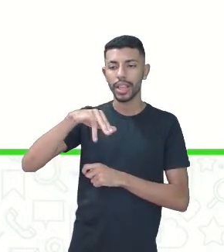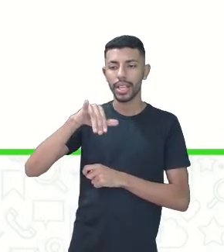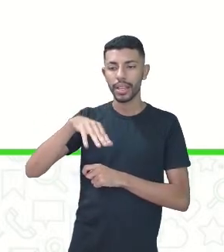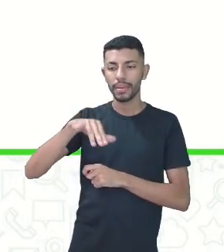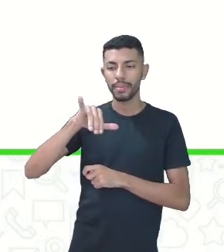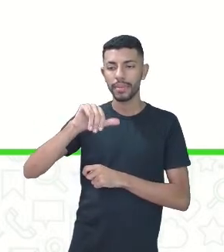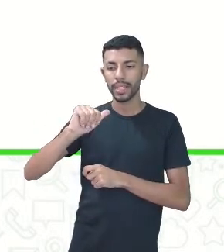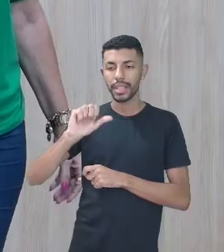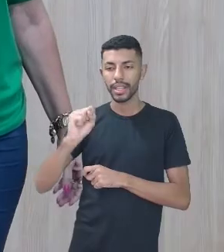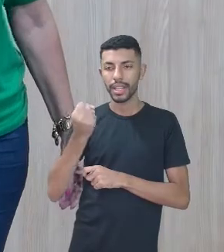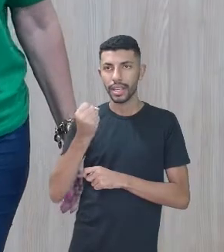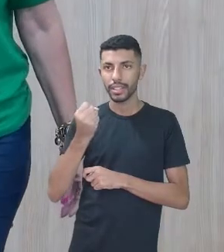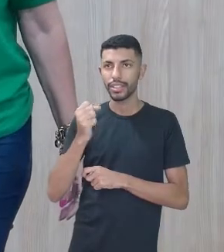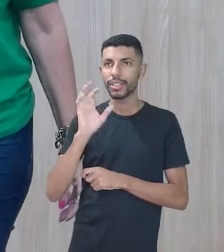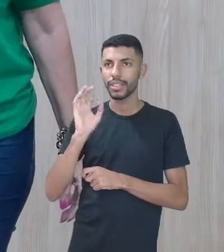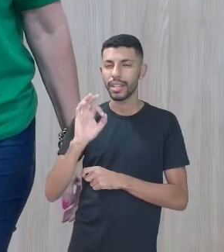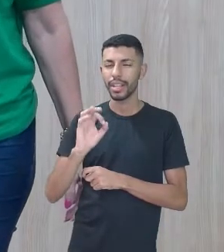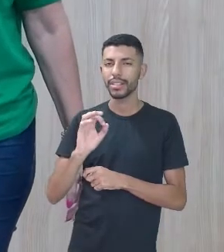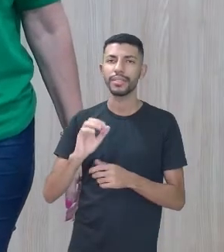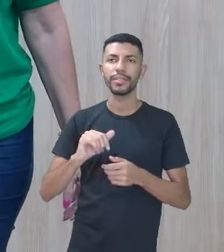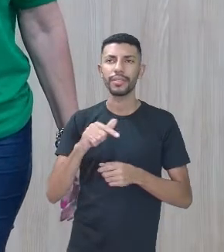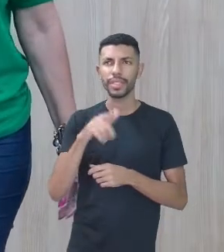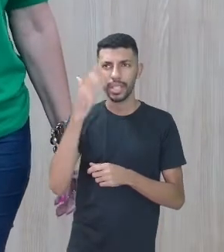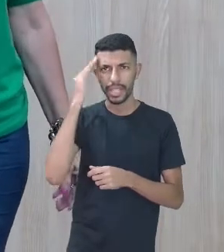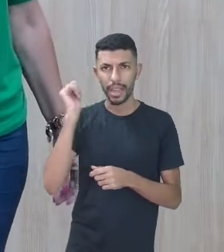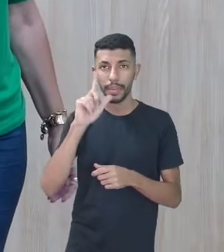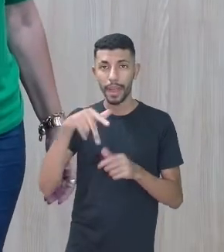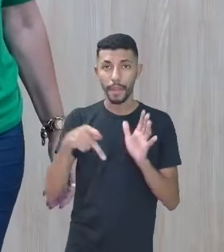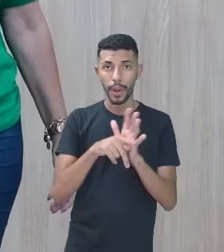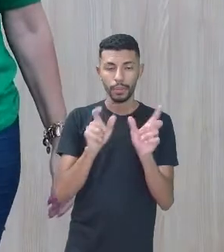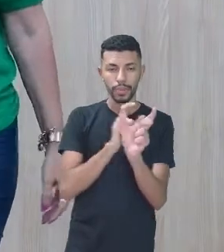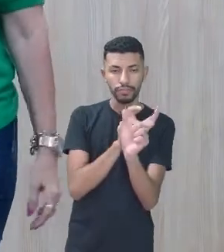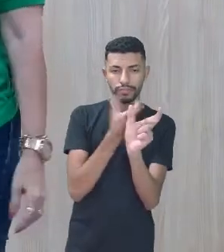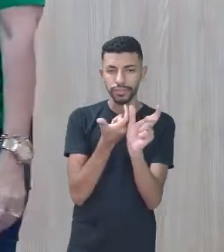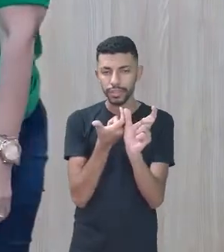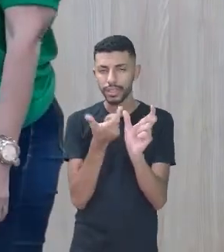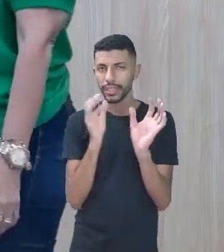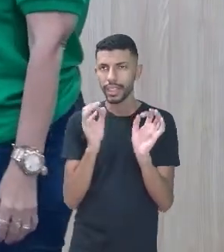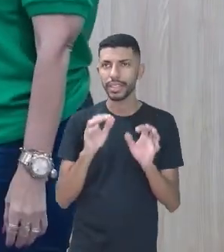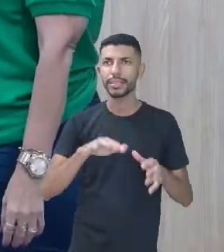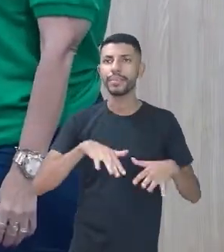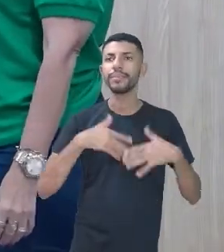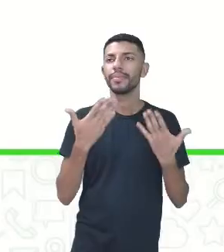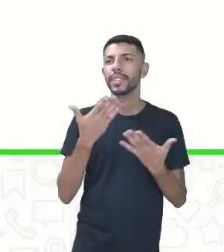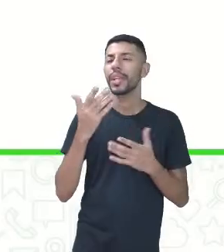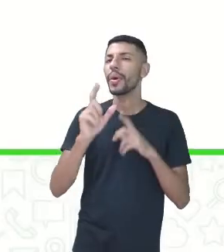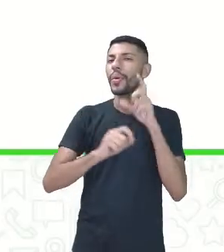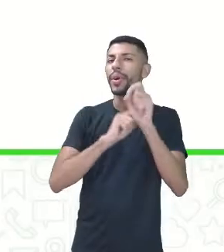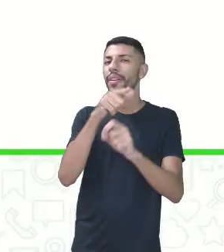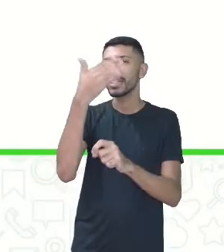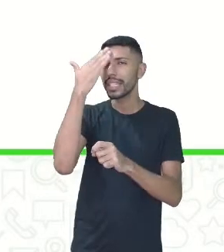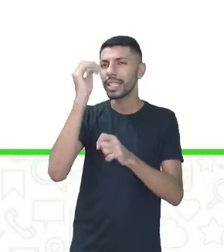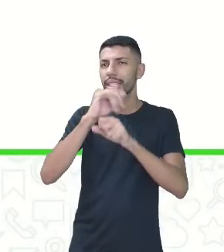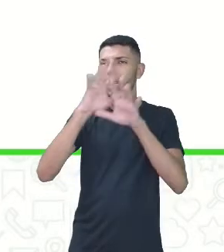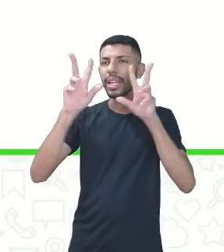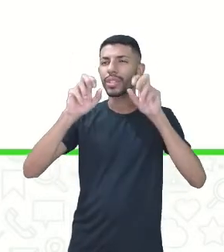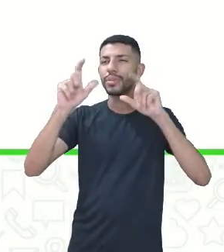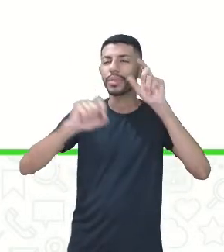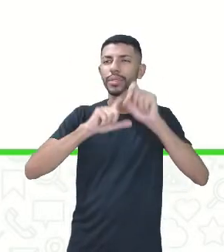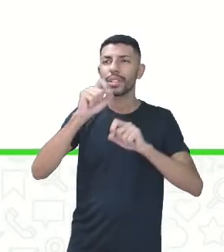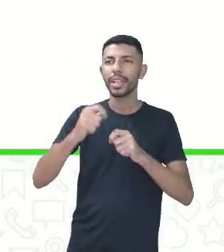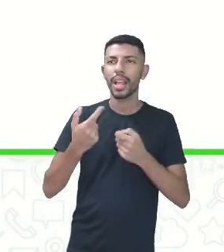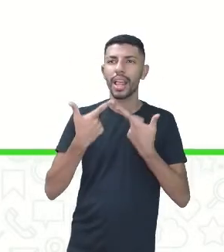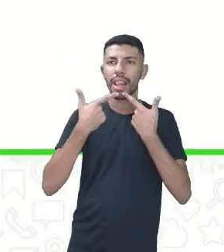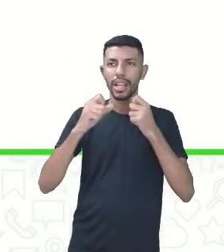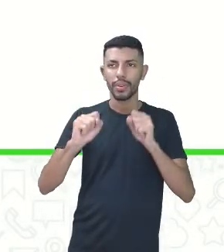De sinônimos, não é? Vocês sabem? O que você entende sobre